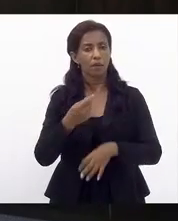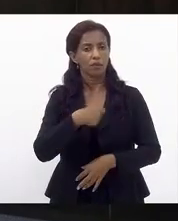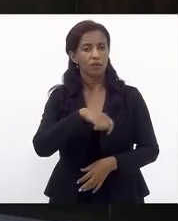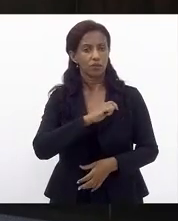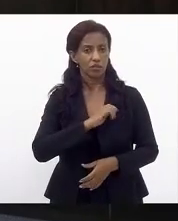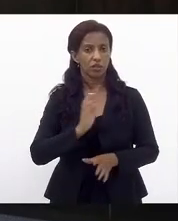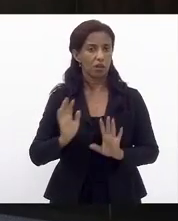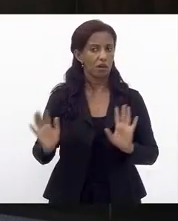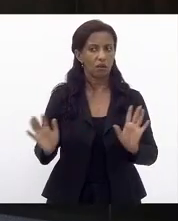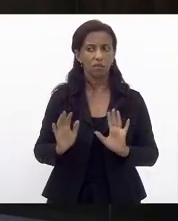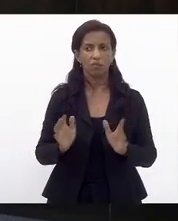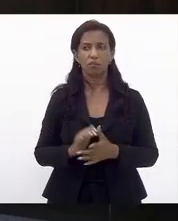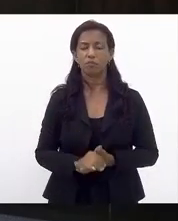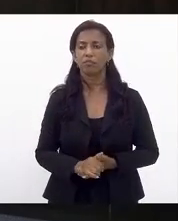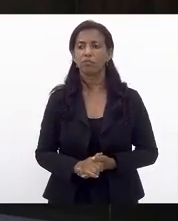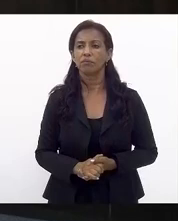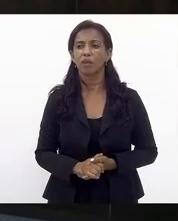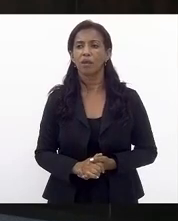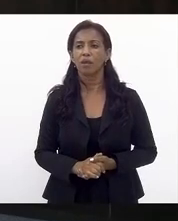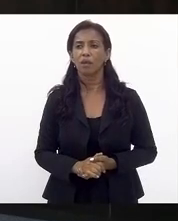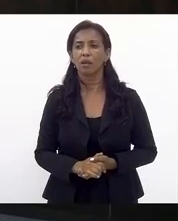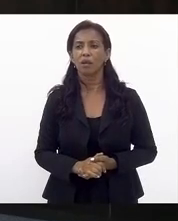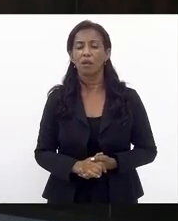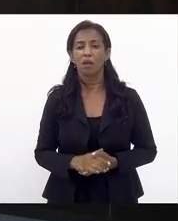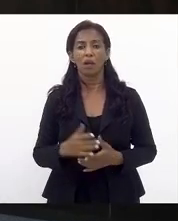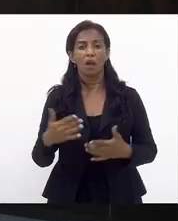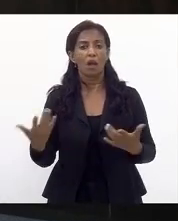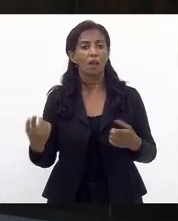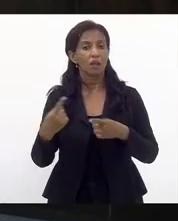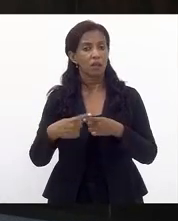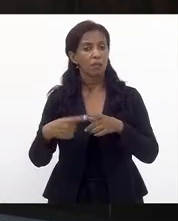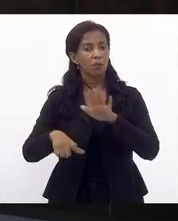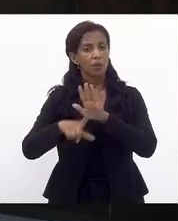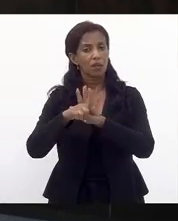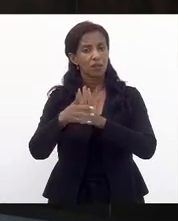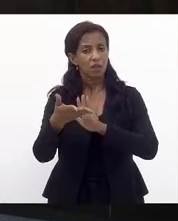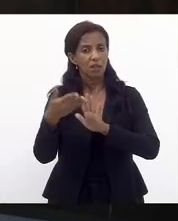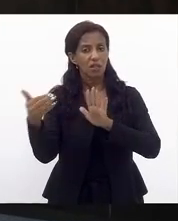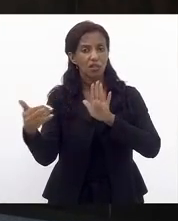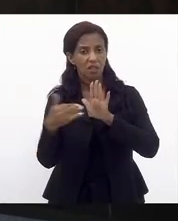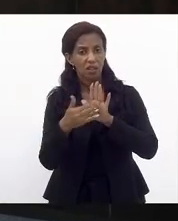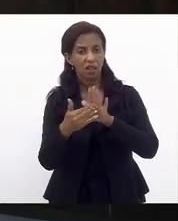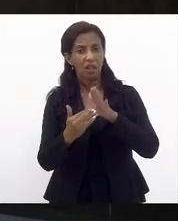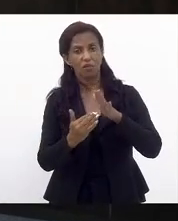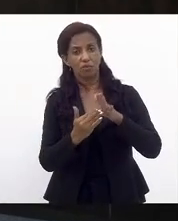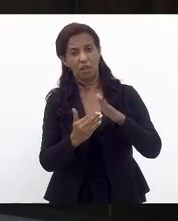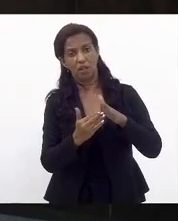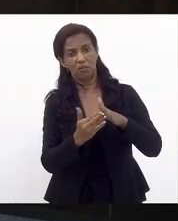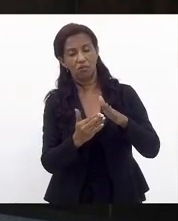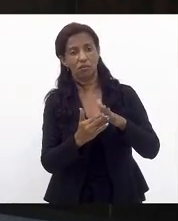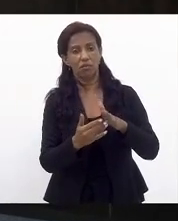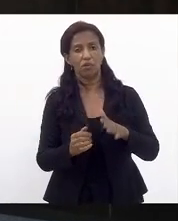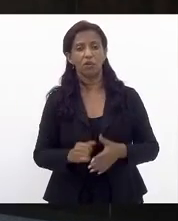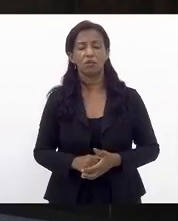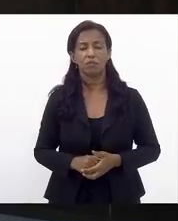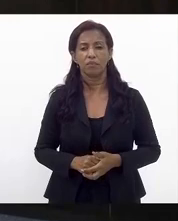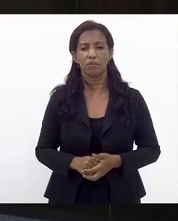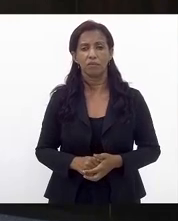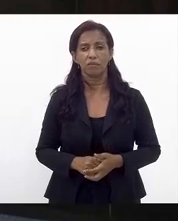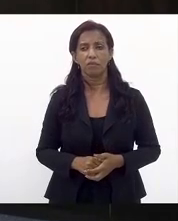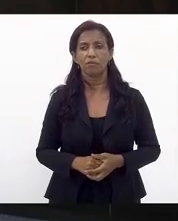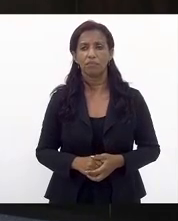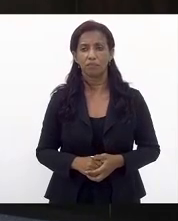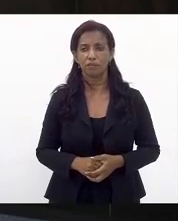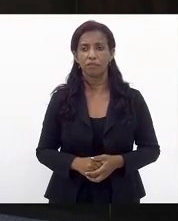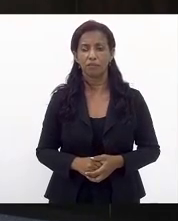recuperação fiscal até porque você dessa concessionária então eu já entrou na lei do teto É só aplicar aqui a emenda proposta